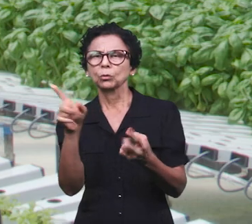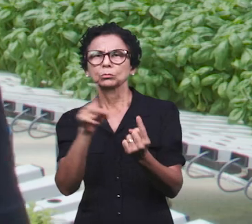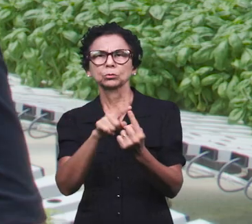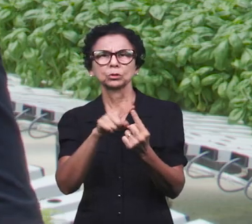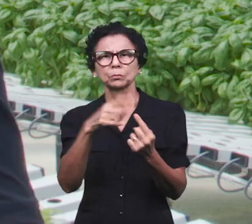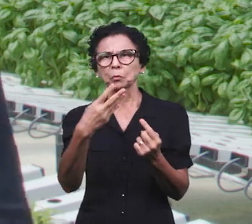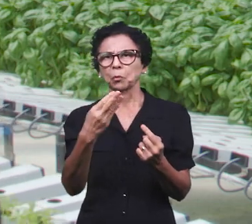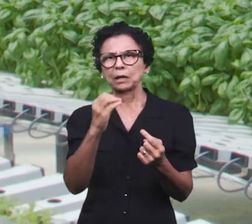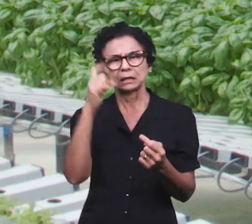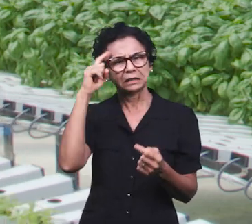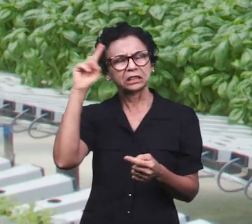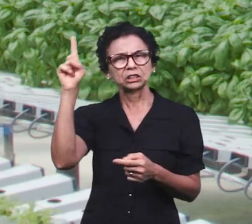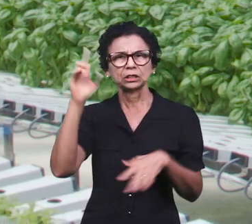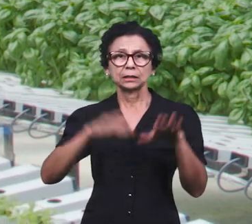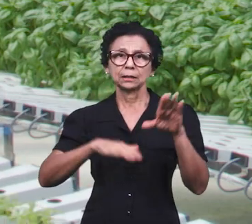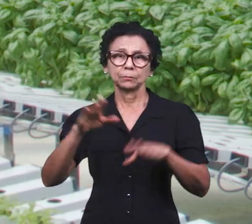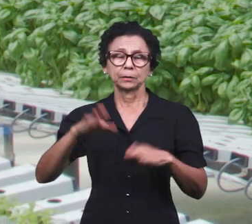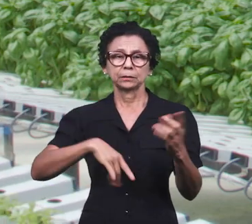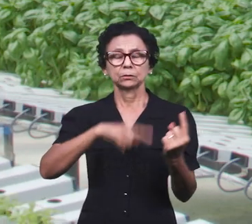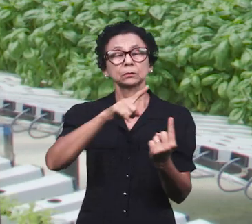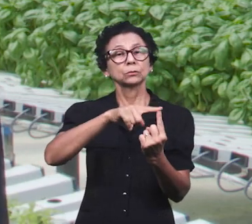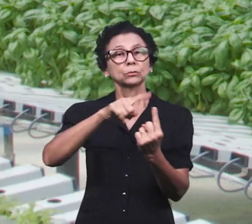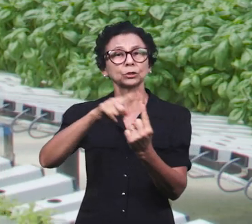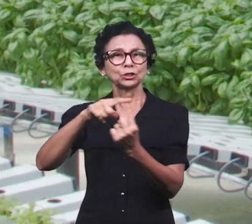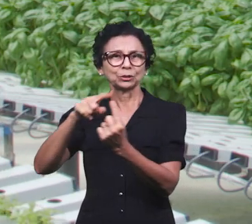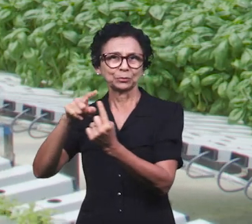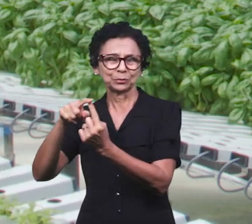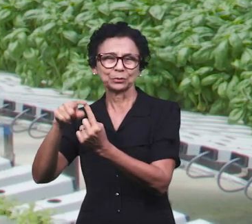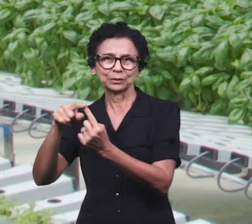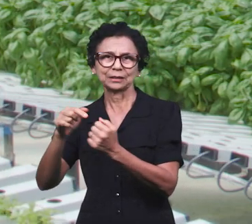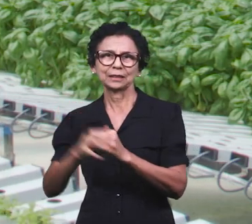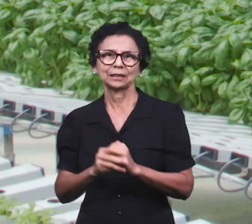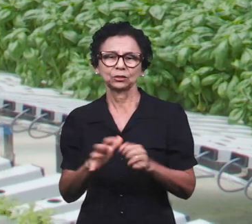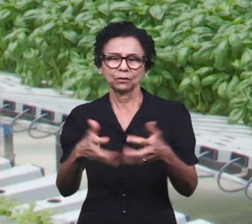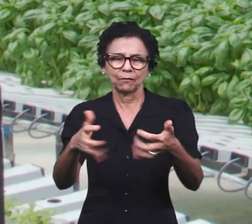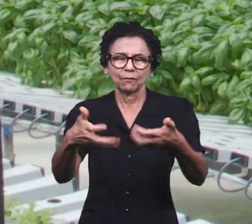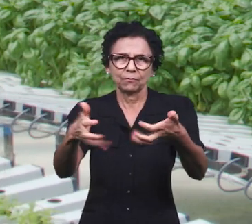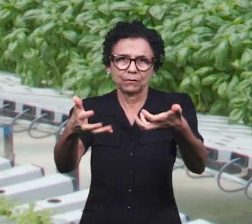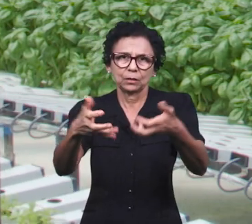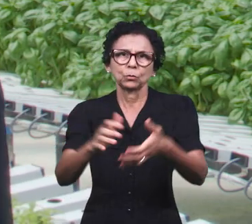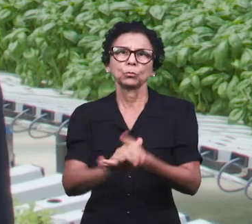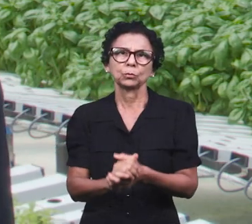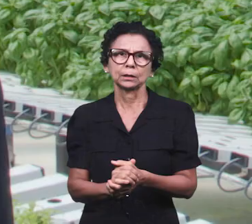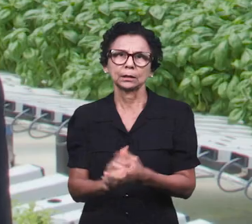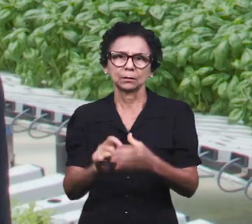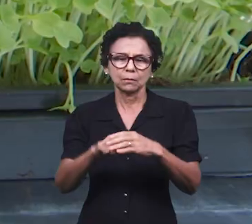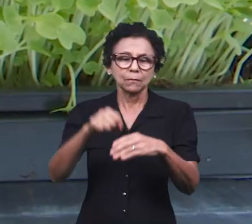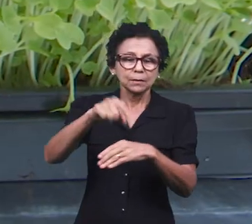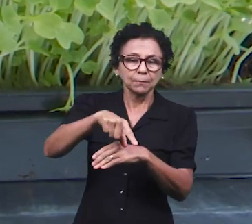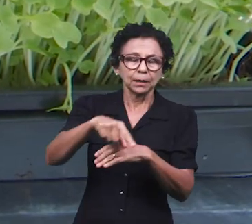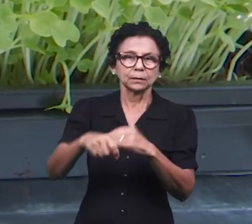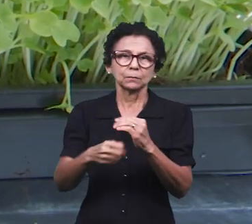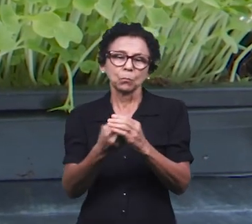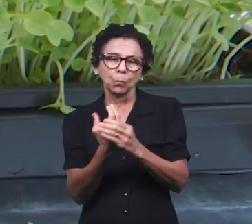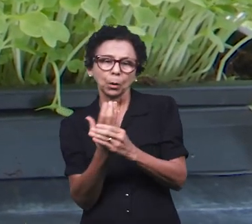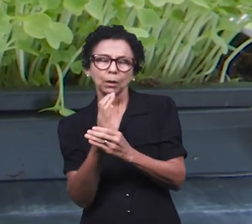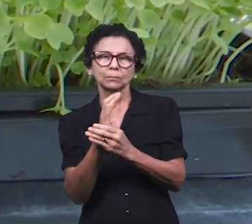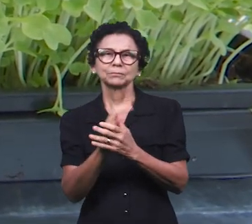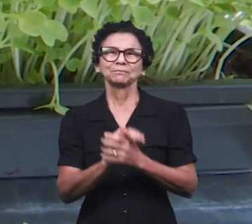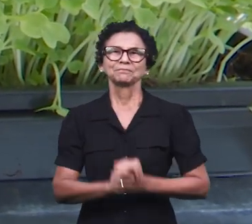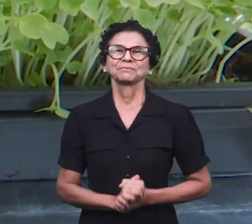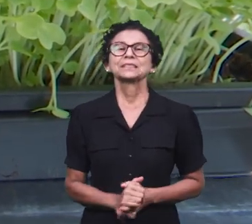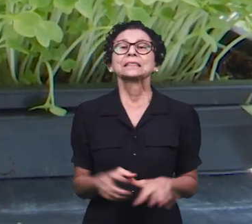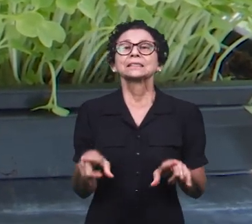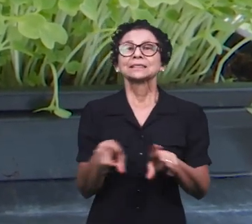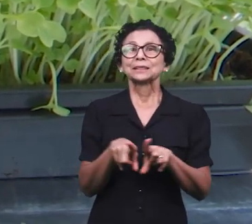de 40 dias. Então, depende um pouco do tipo de cultura que a gente está, tipo de planta que a gente está produzindo. Além das hortaliças,